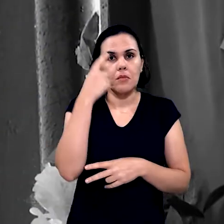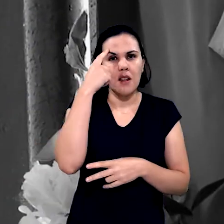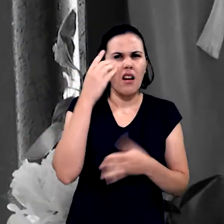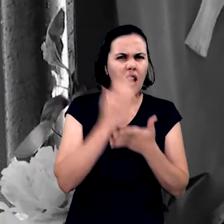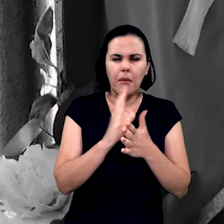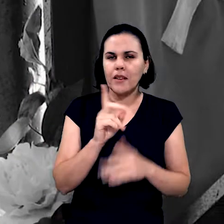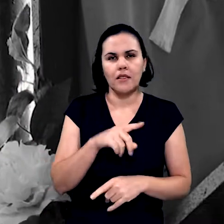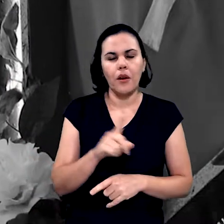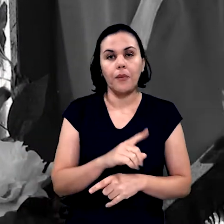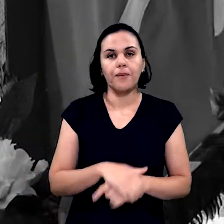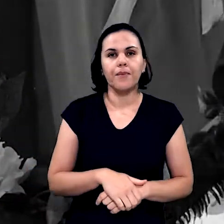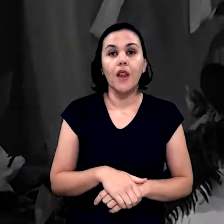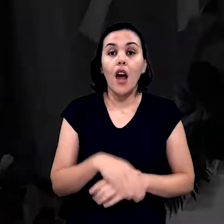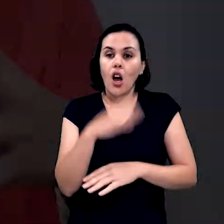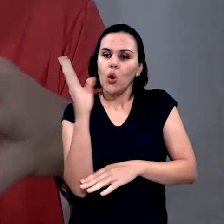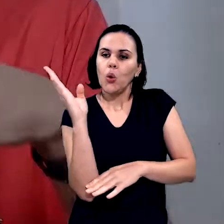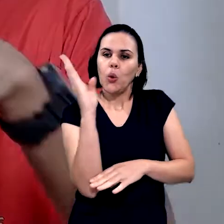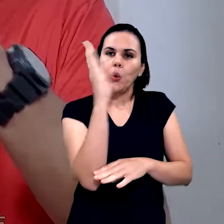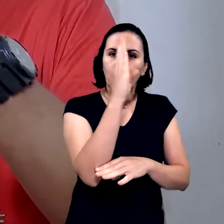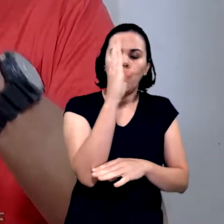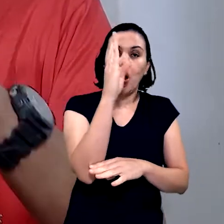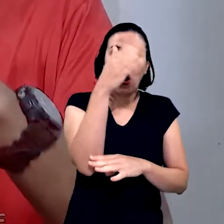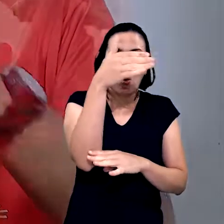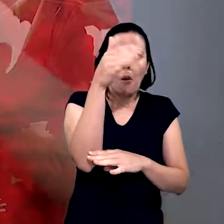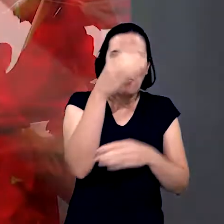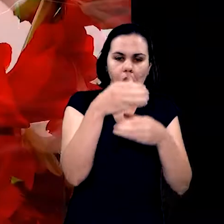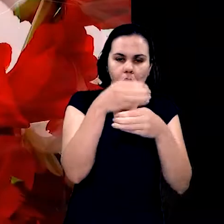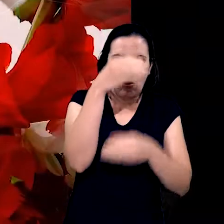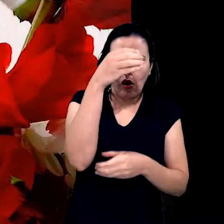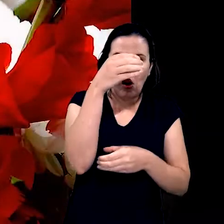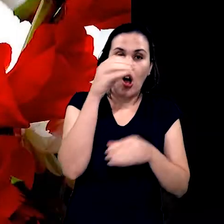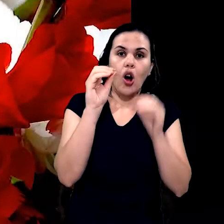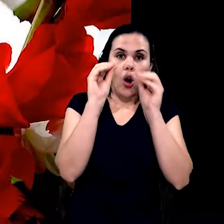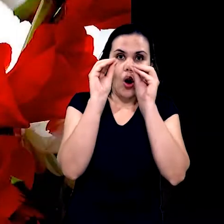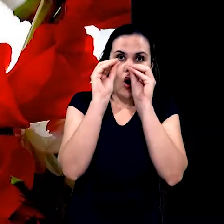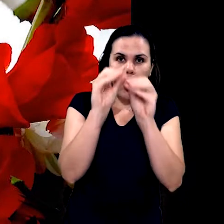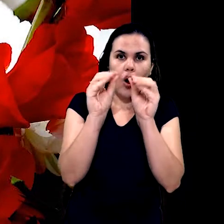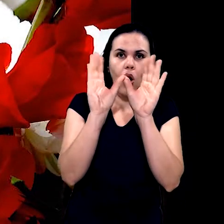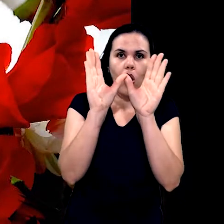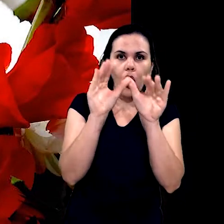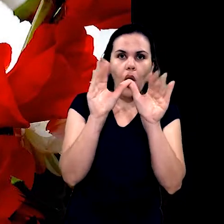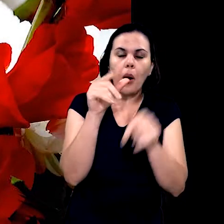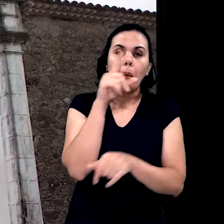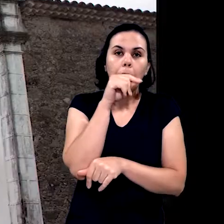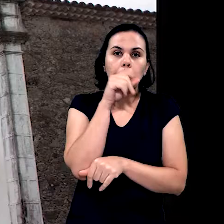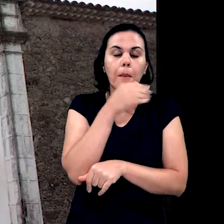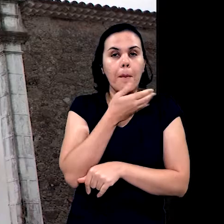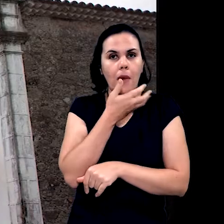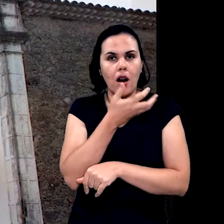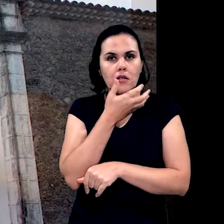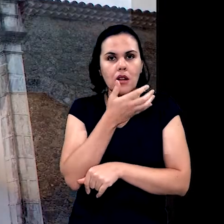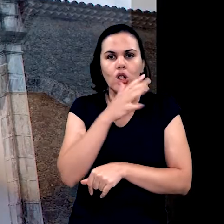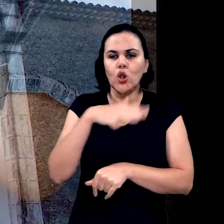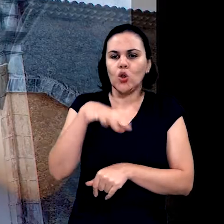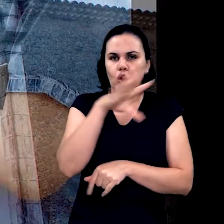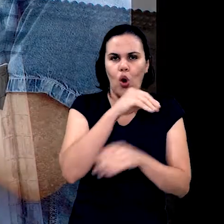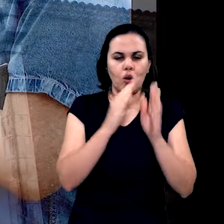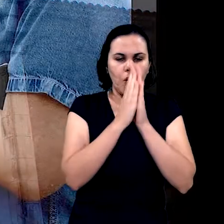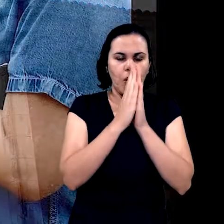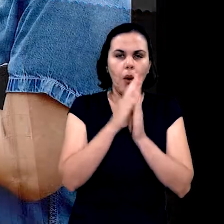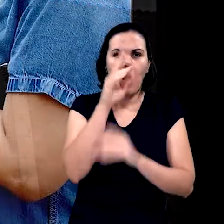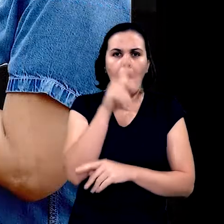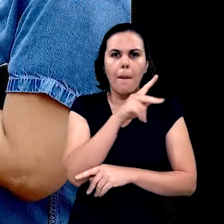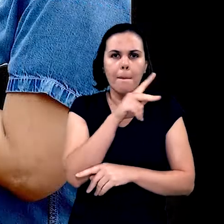se acabar. Coloca a bandeira. No mastro se coloca a pomba, né? A gente que está ali faz a